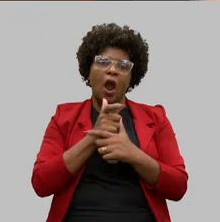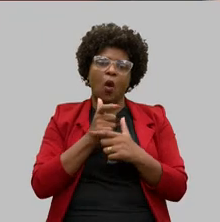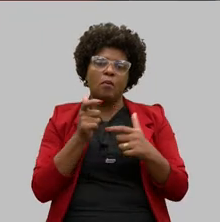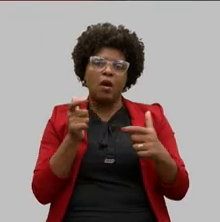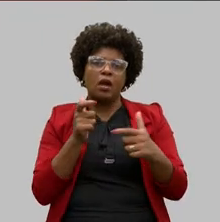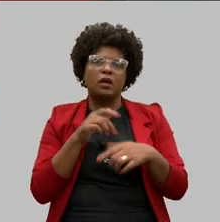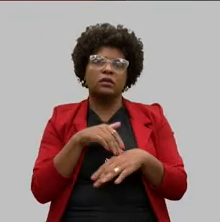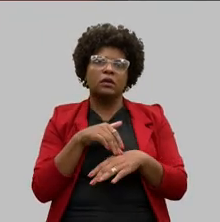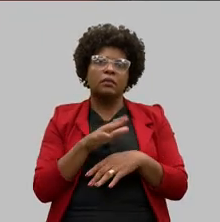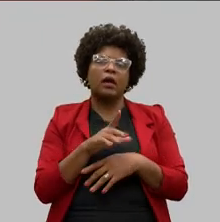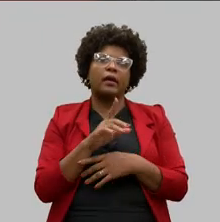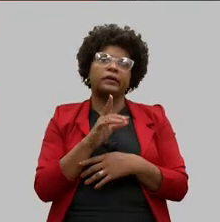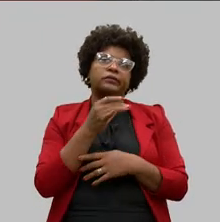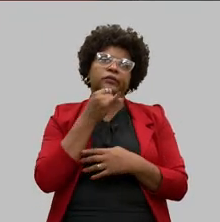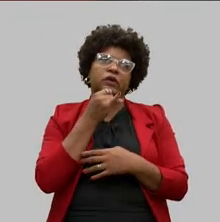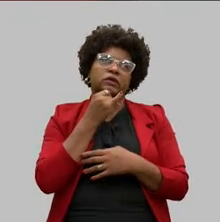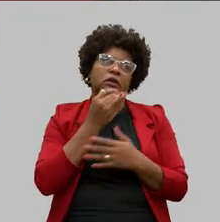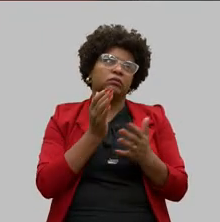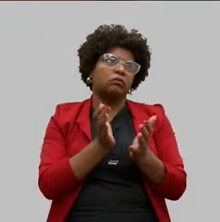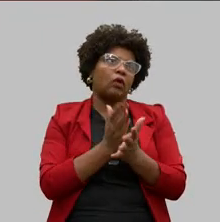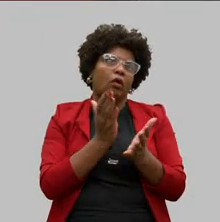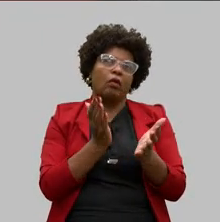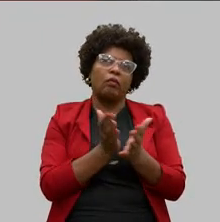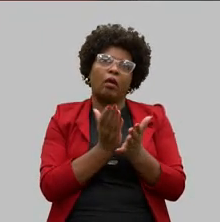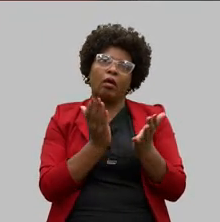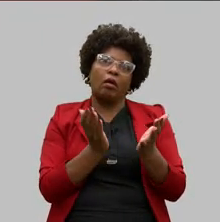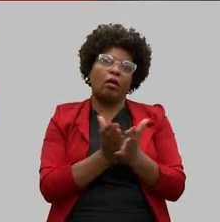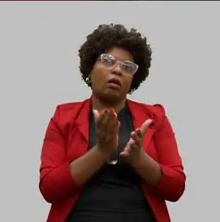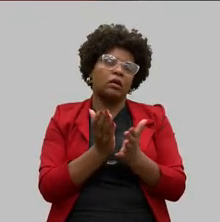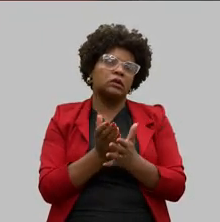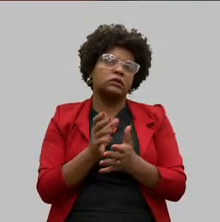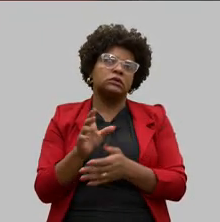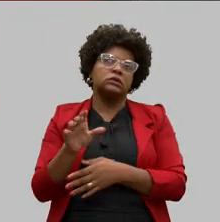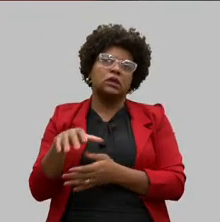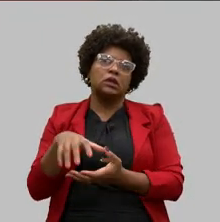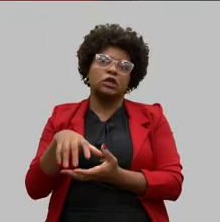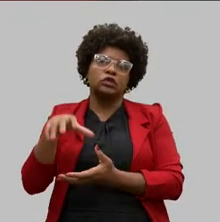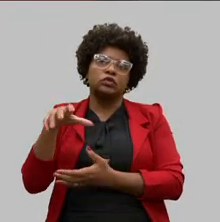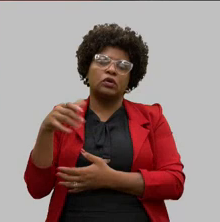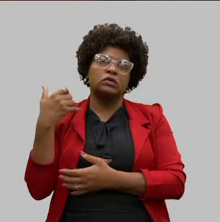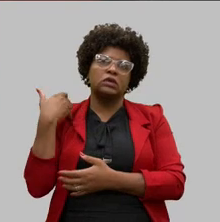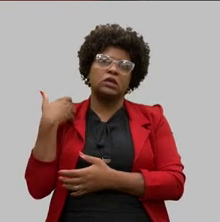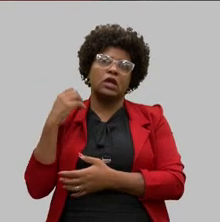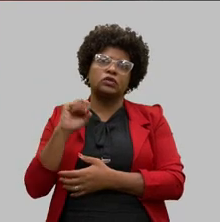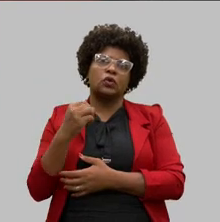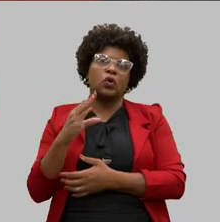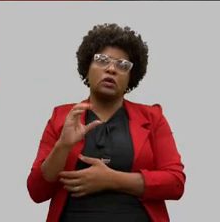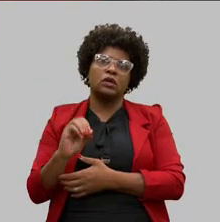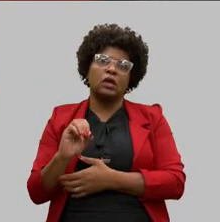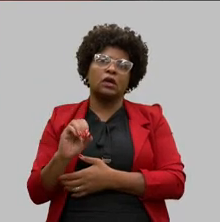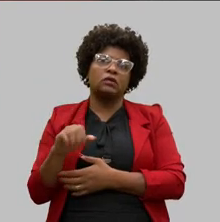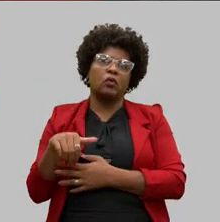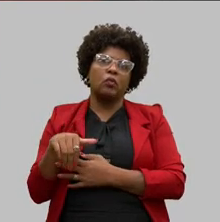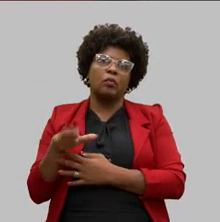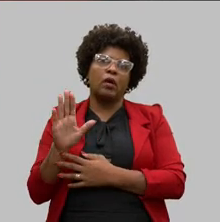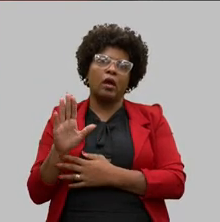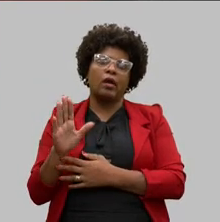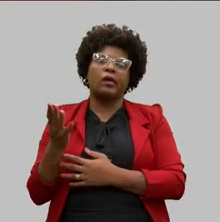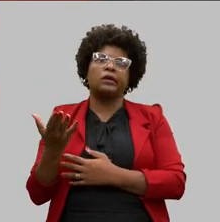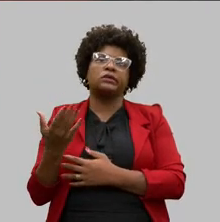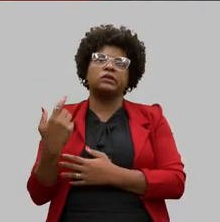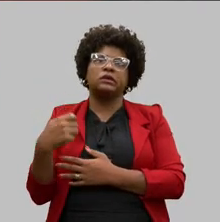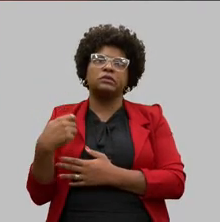extrema pobreza pessoas idosas com 80 anos ou mais dependência de cuidado de outras